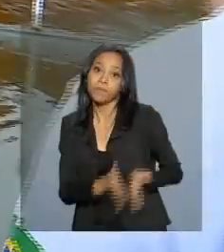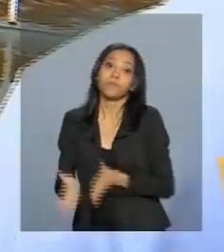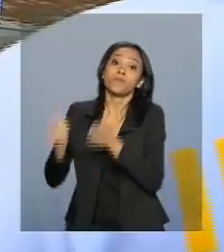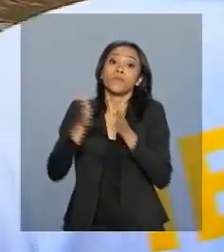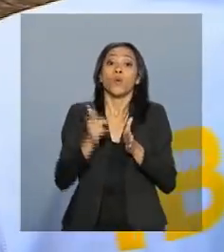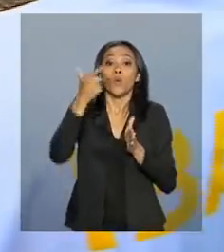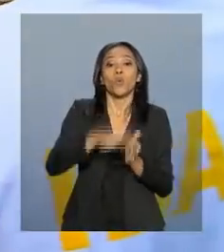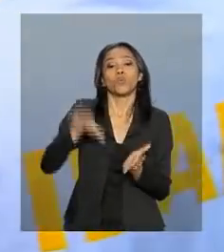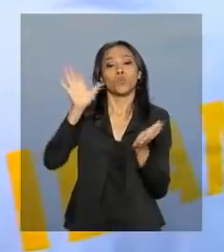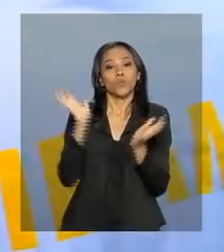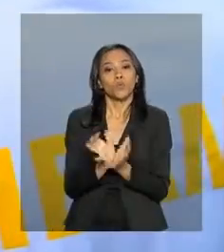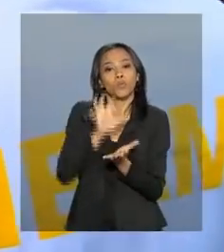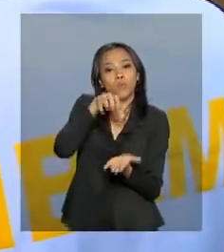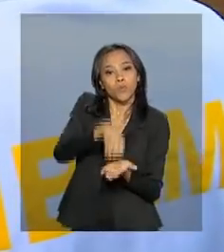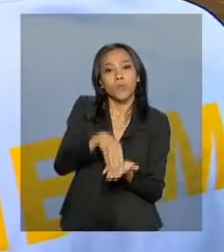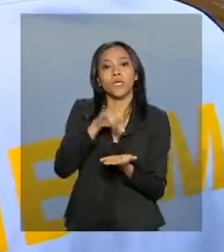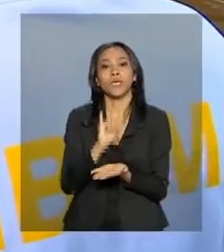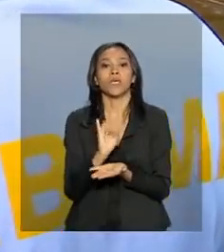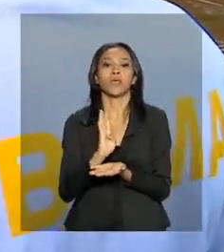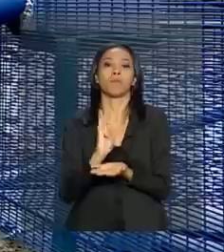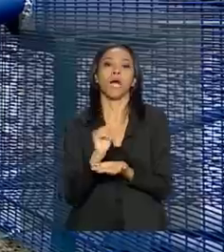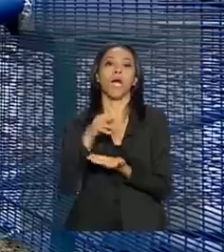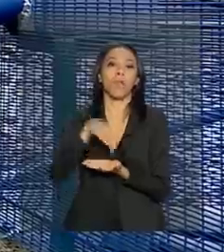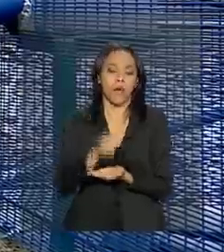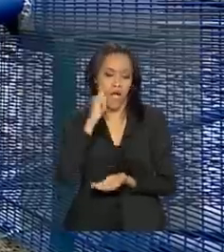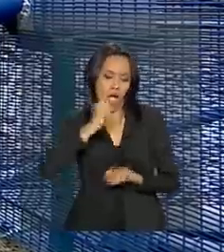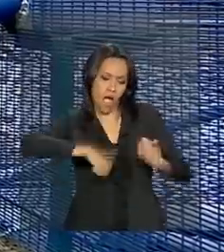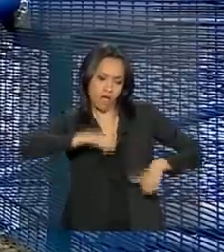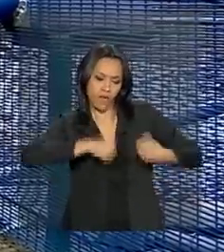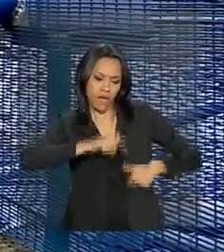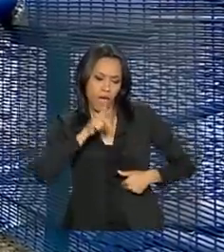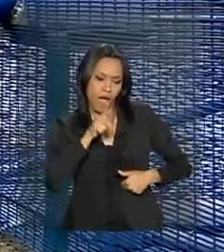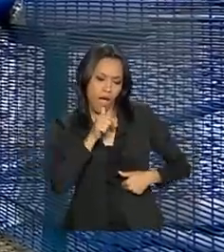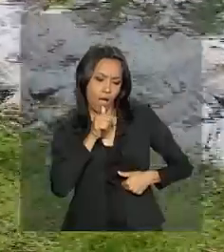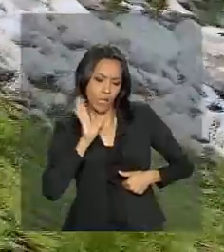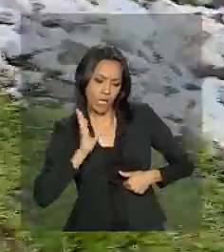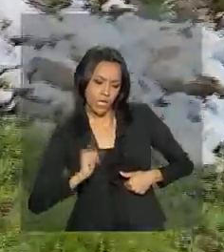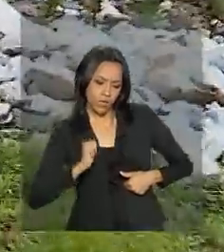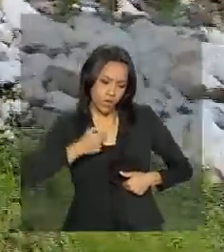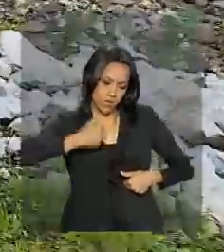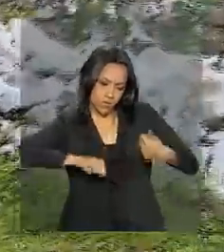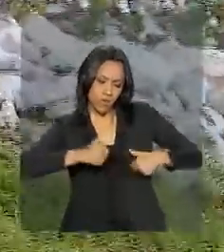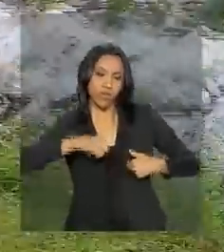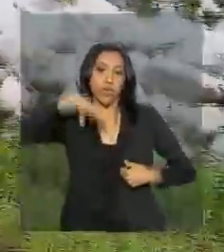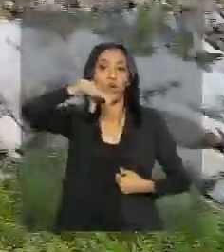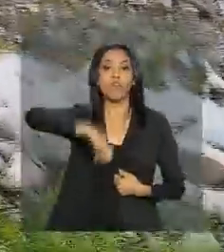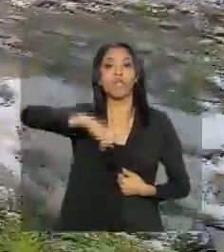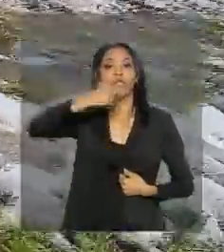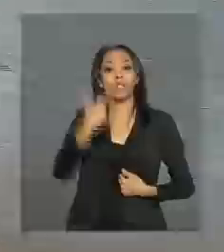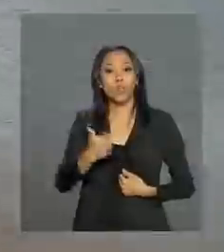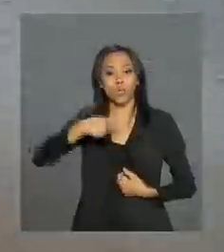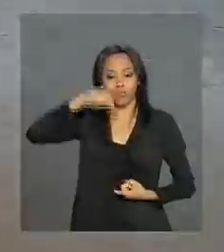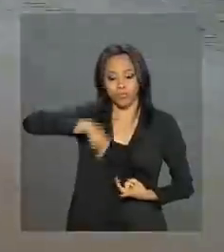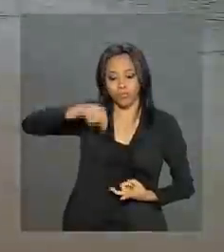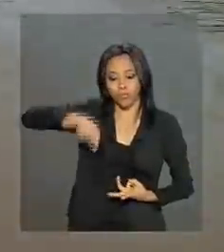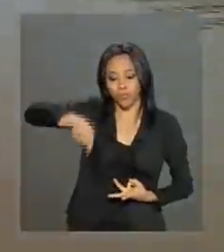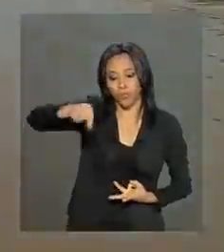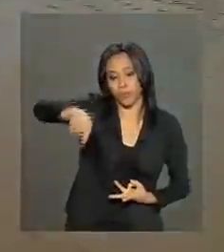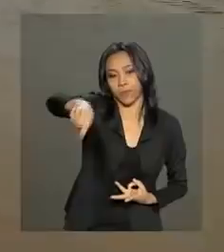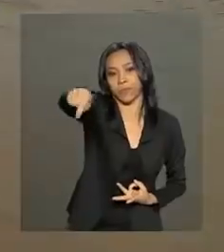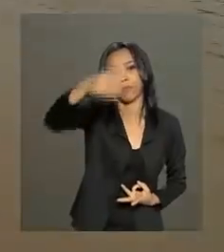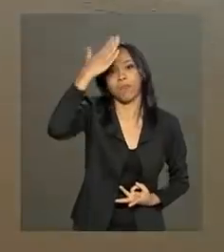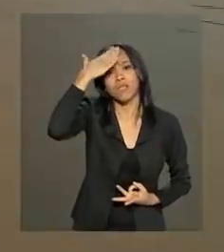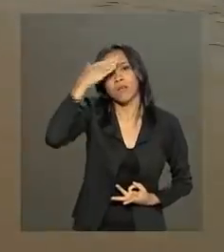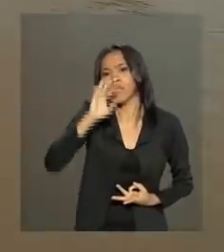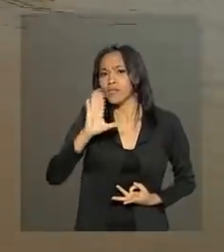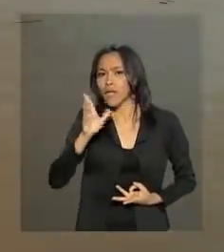dos responsáveis por acompanhar a qualidade da água. São 92 pontos de coleta de dados ao longo de toda a bacia